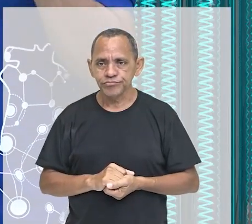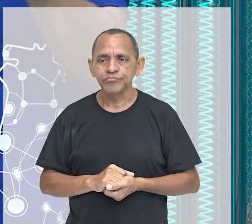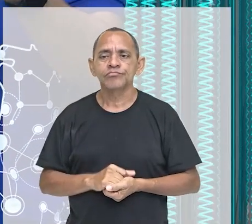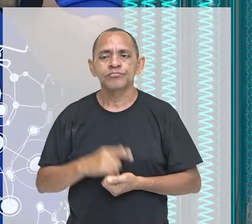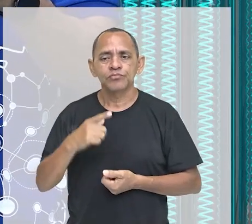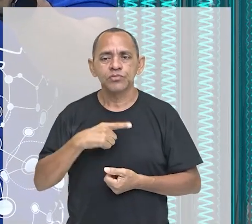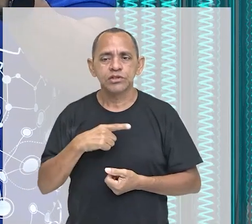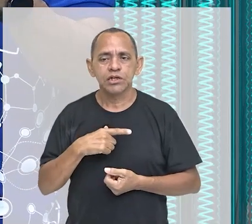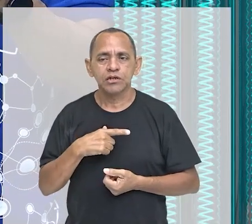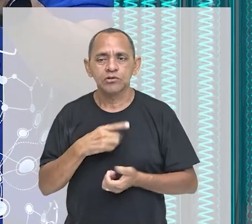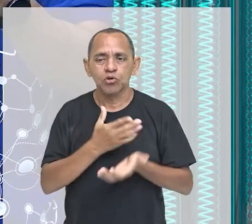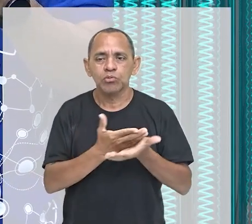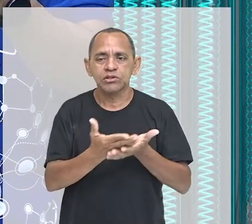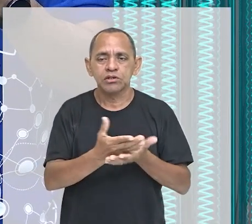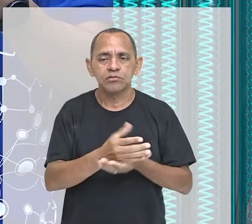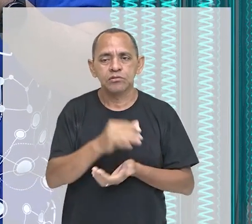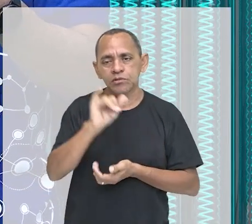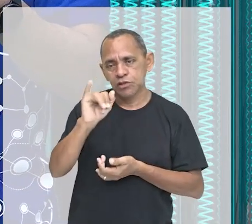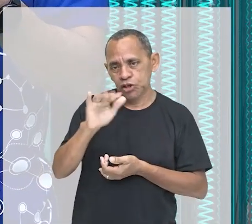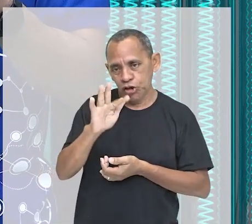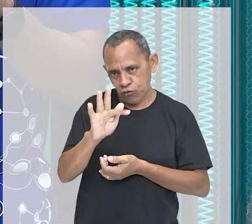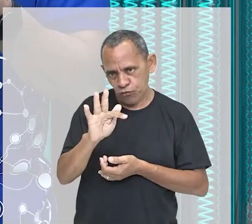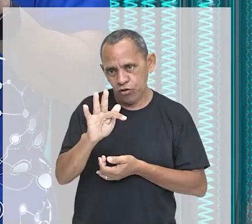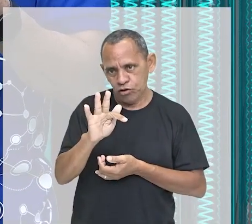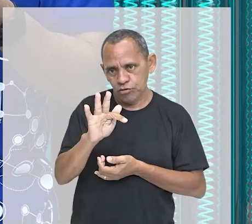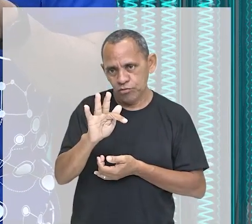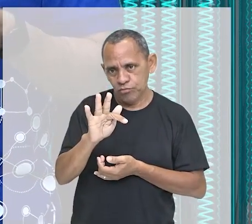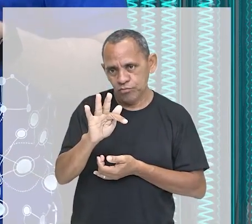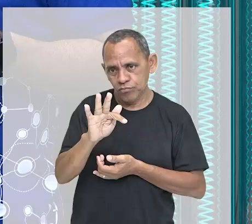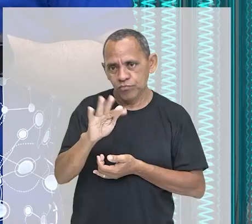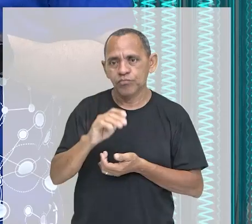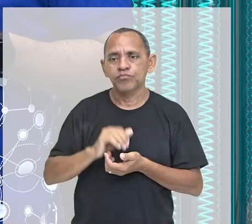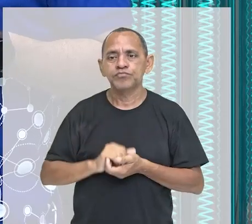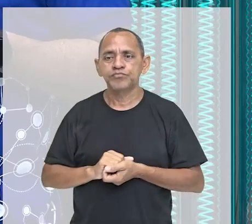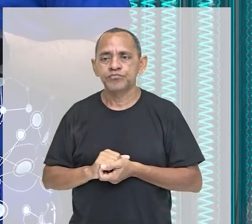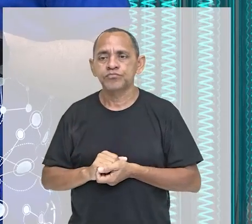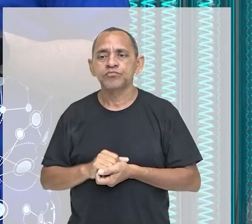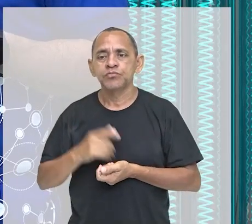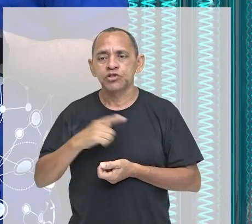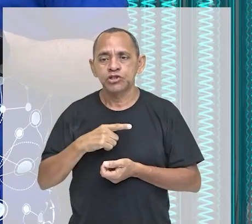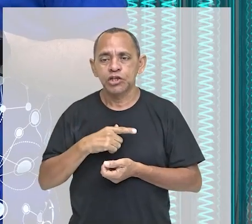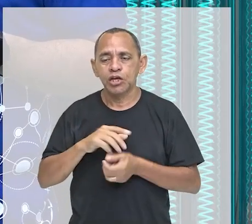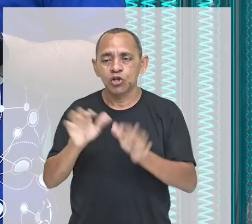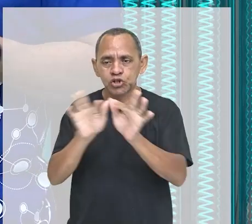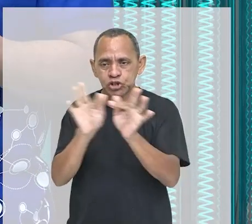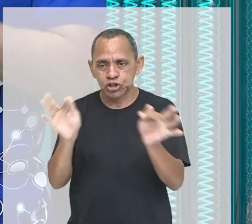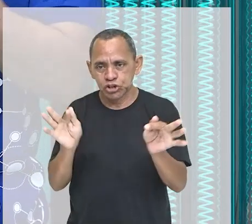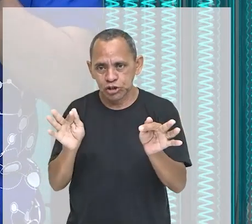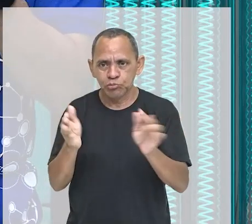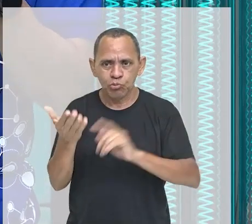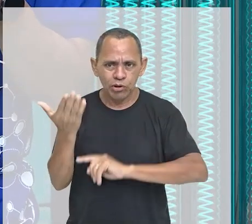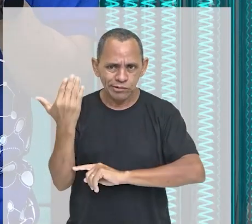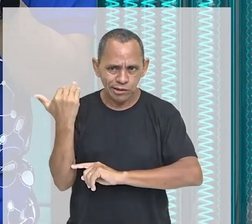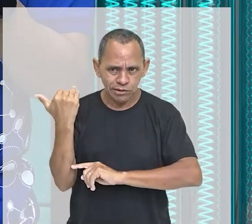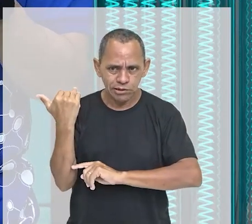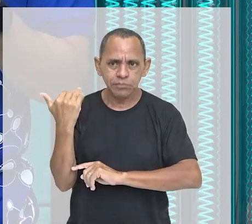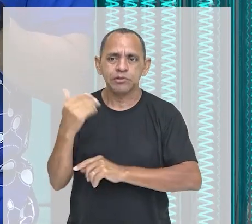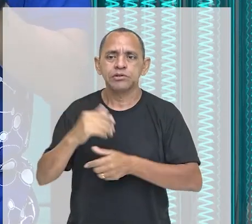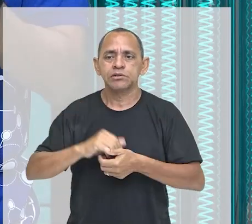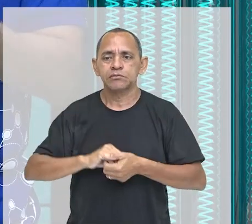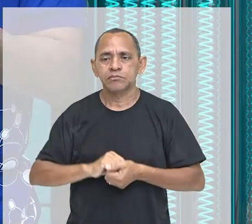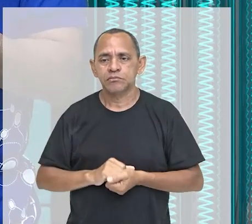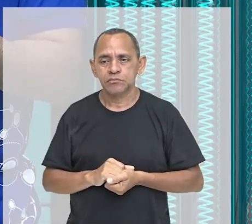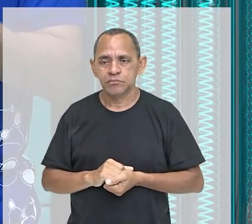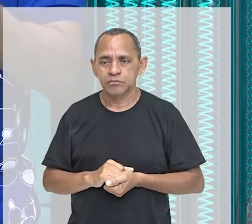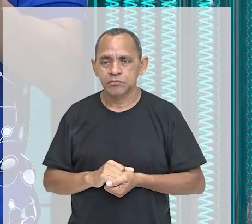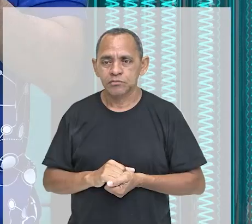tenho, iniciando com if, isso ela se parece com a condicional do tipo 1. Aí eu tenho simple past. Lembra que na do